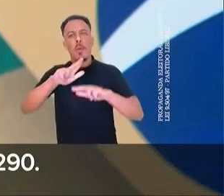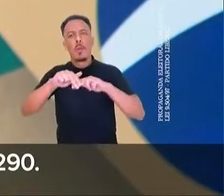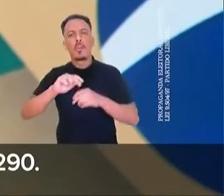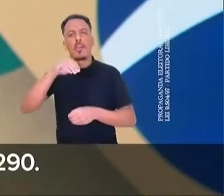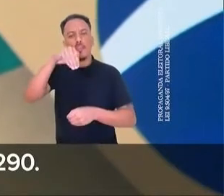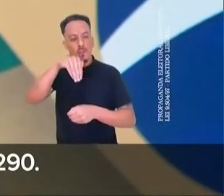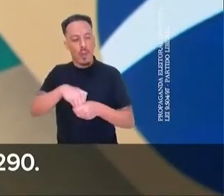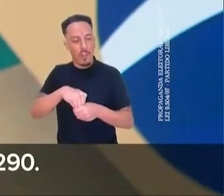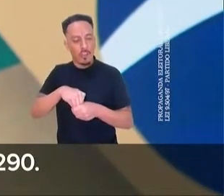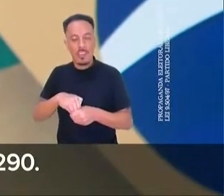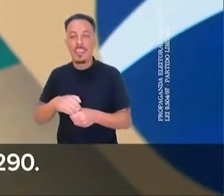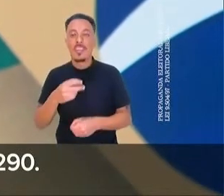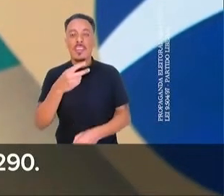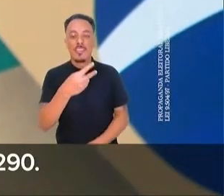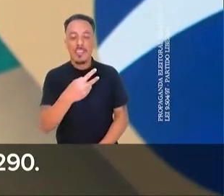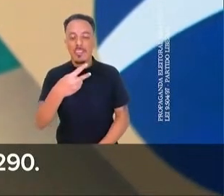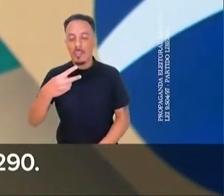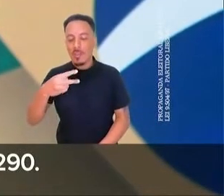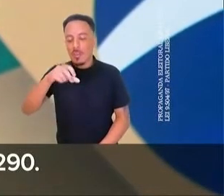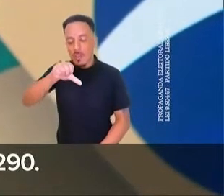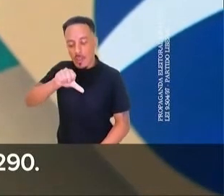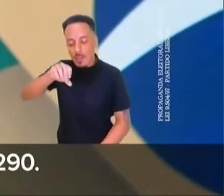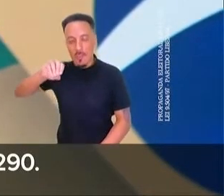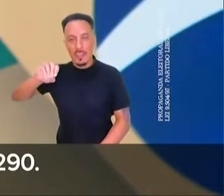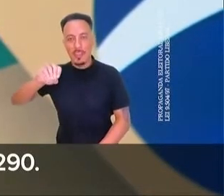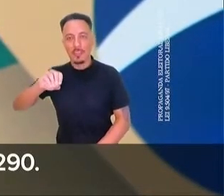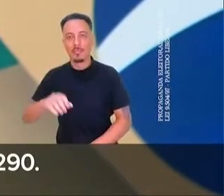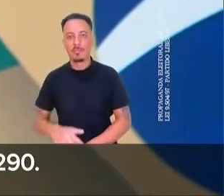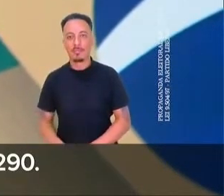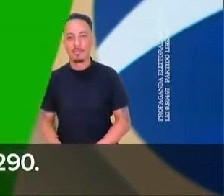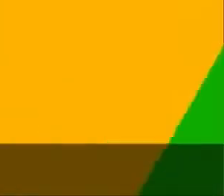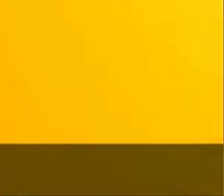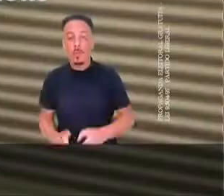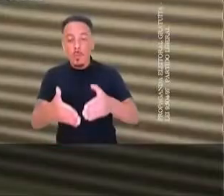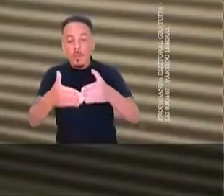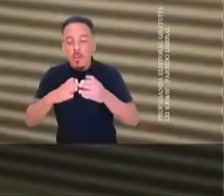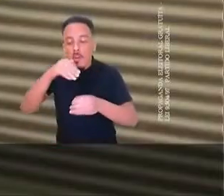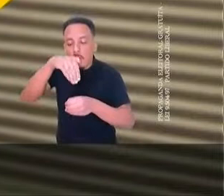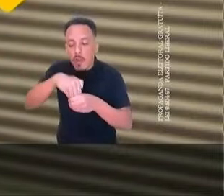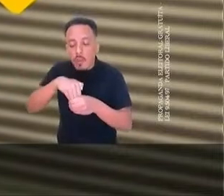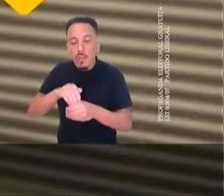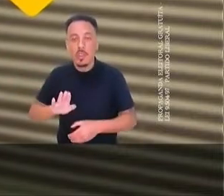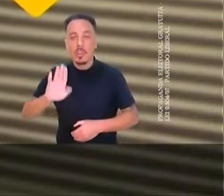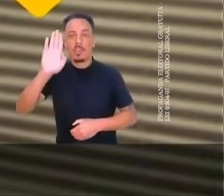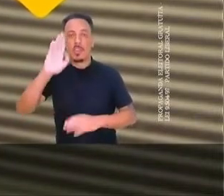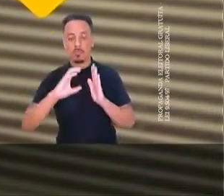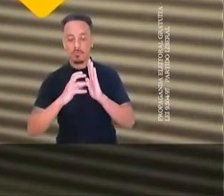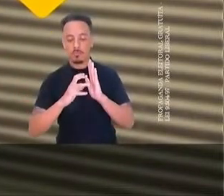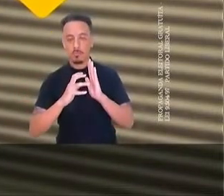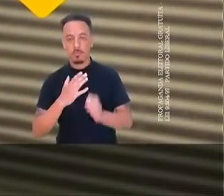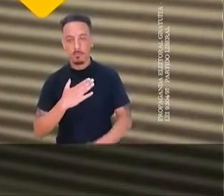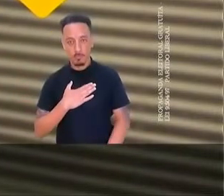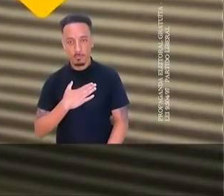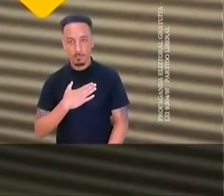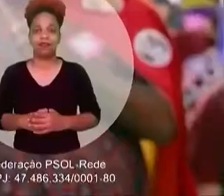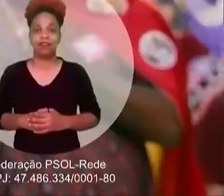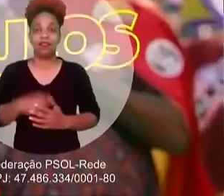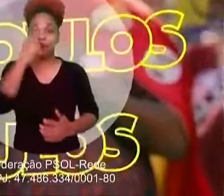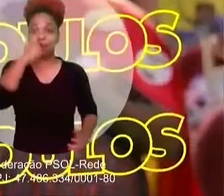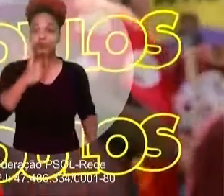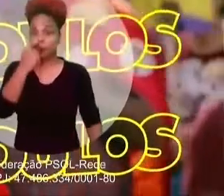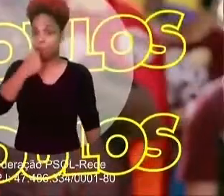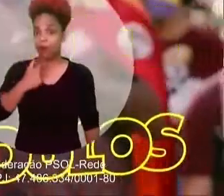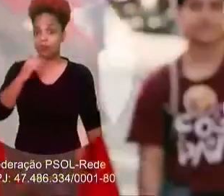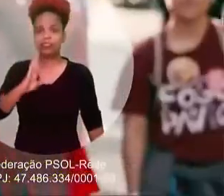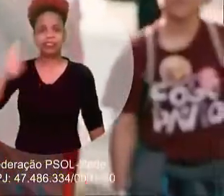Para deputado federal, vote Capitão Derrite 2290. Peço a vocês que votem nos candidatos da nossa coligação. Eu